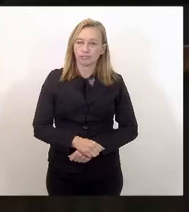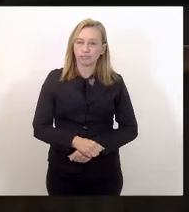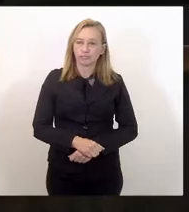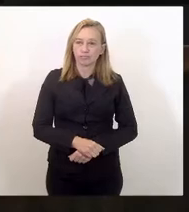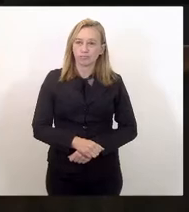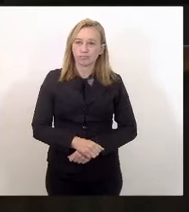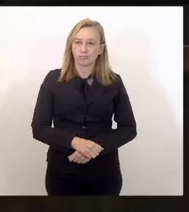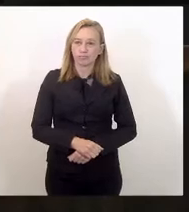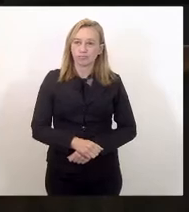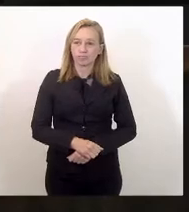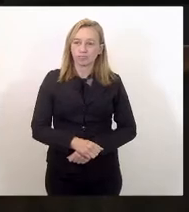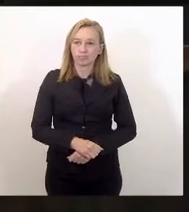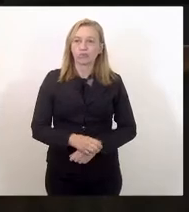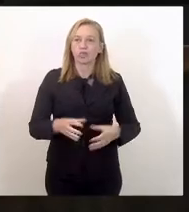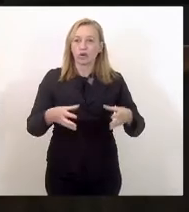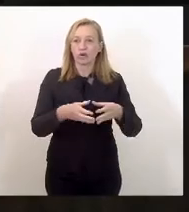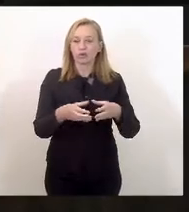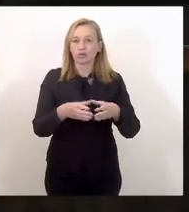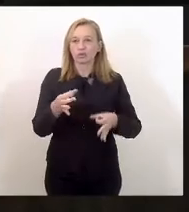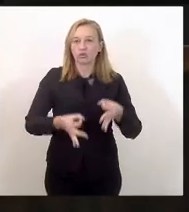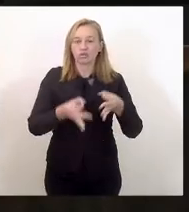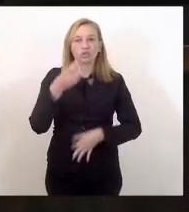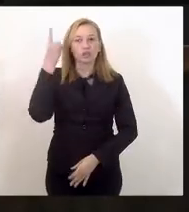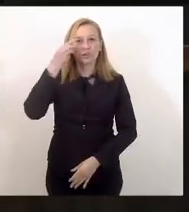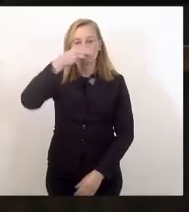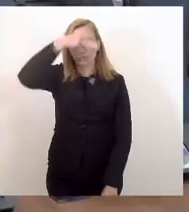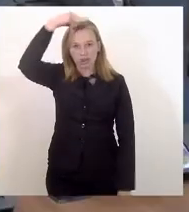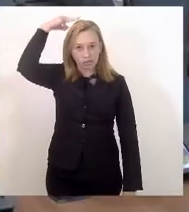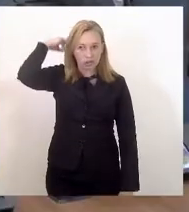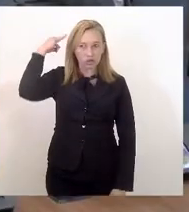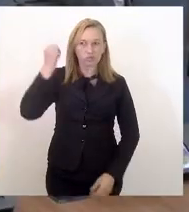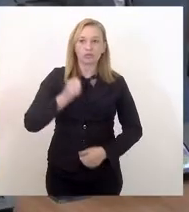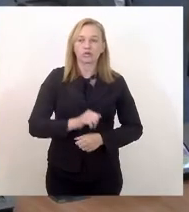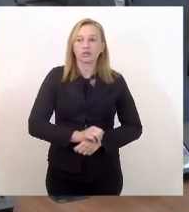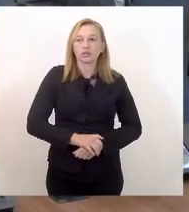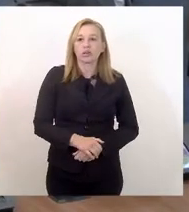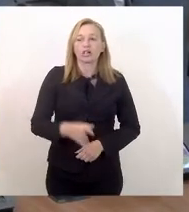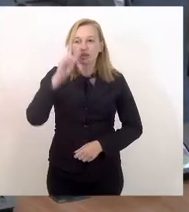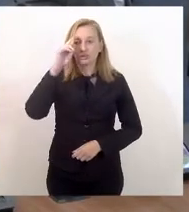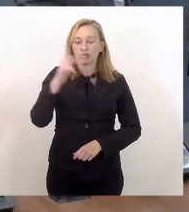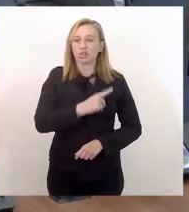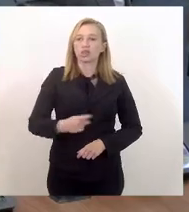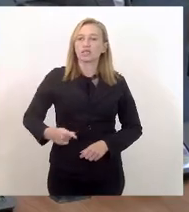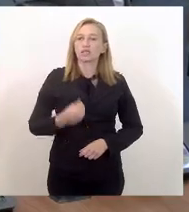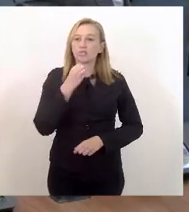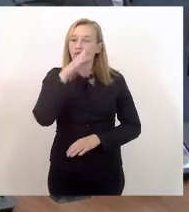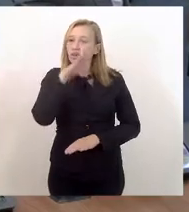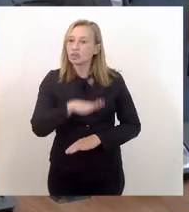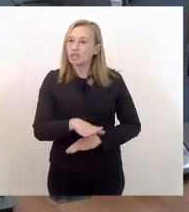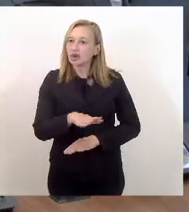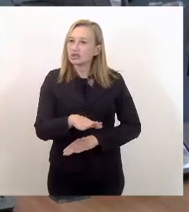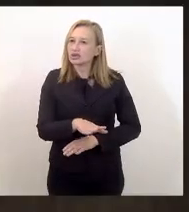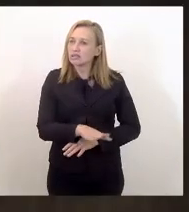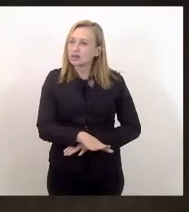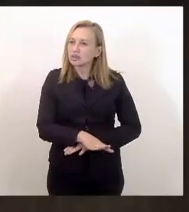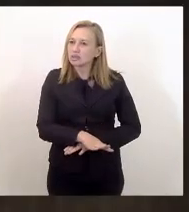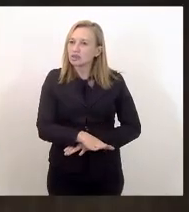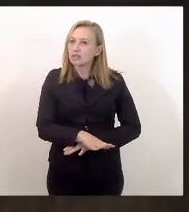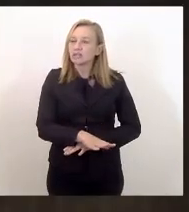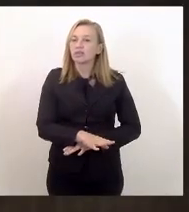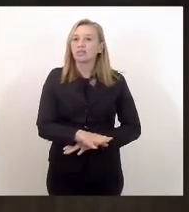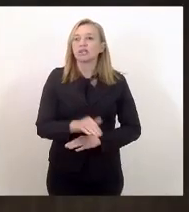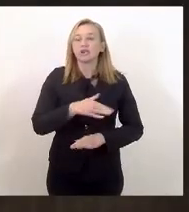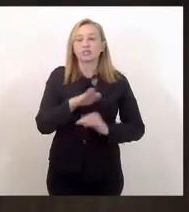Para emitir parecer pela Comissão de Constituição e Justiça, deputado Márcio Pacheco. Senhor presidente, primeiro boa tarde a Vossa Excelência, Marquinhos, a